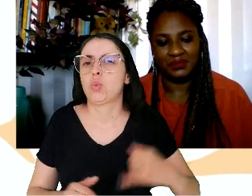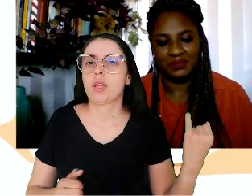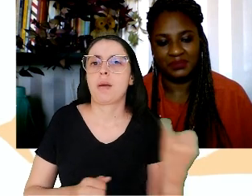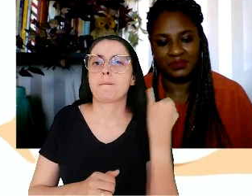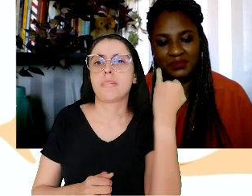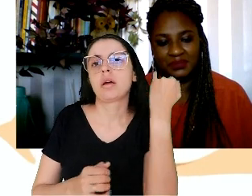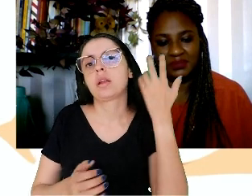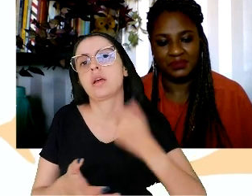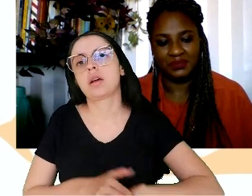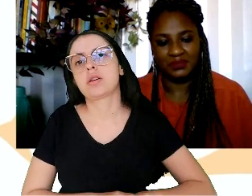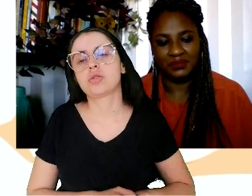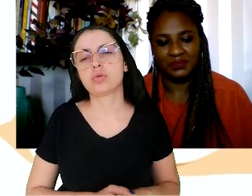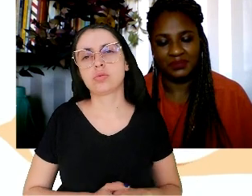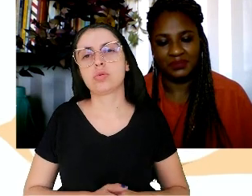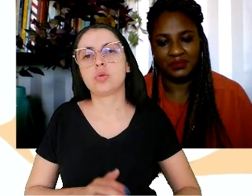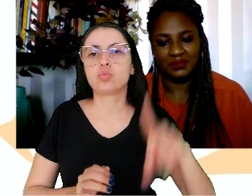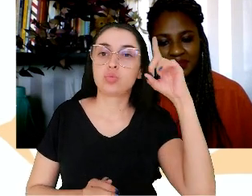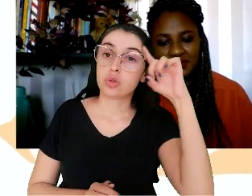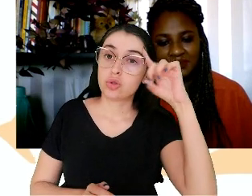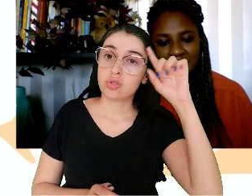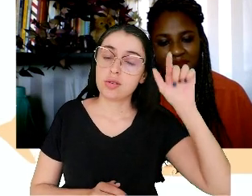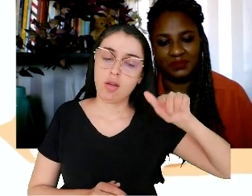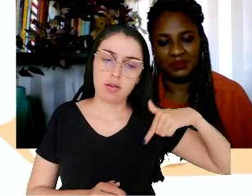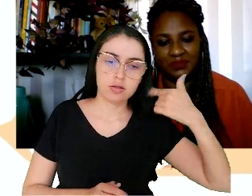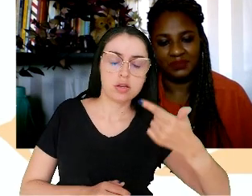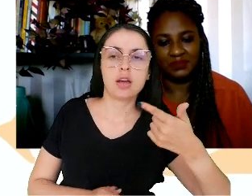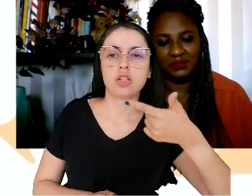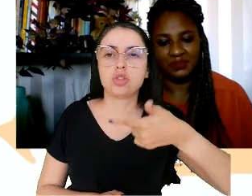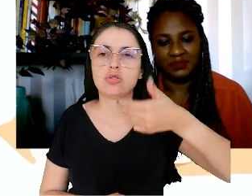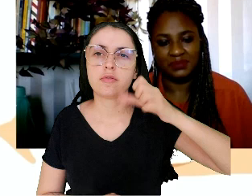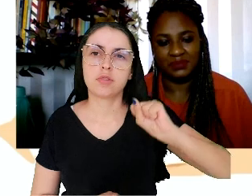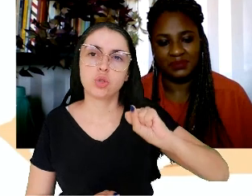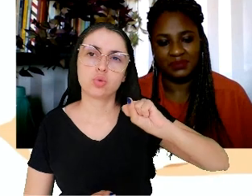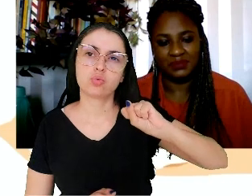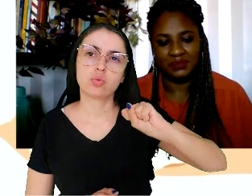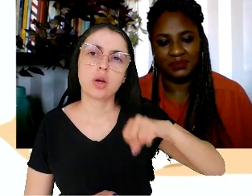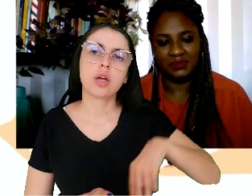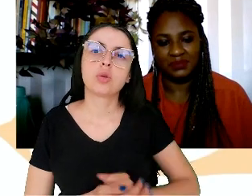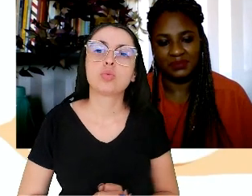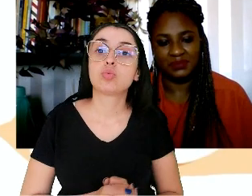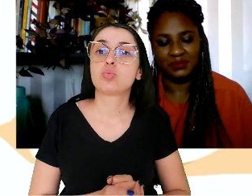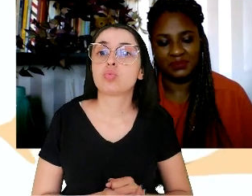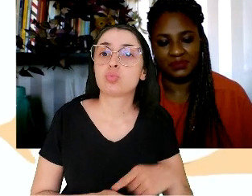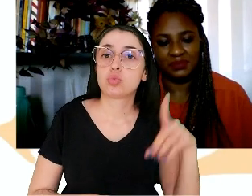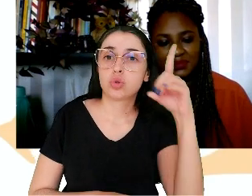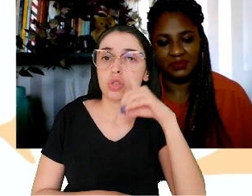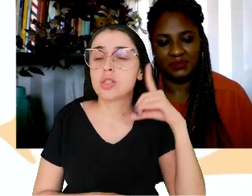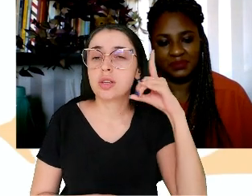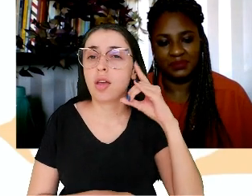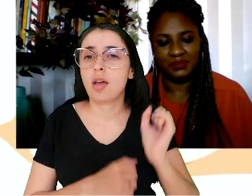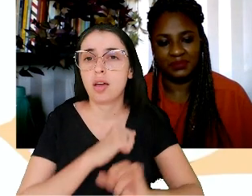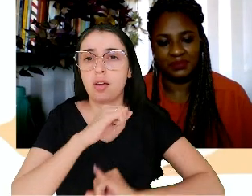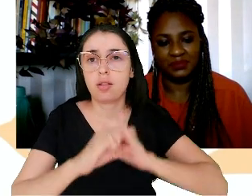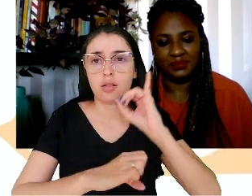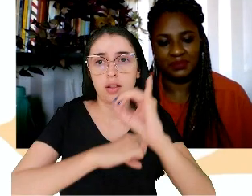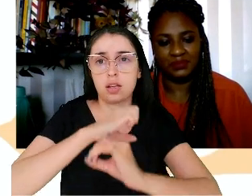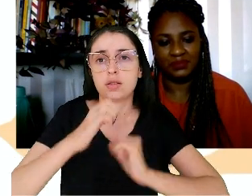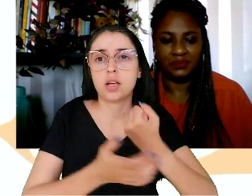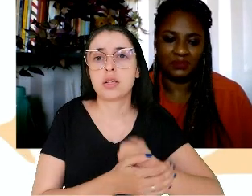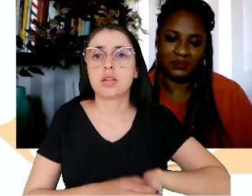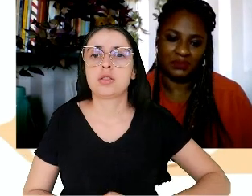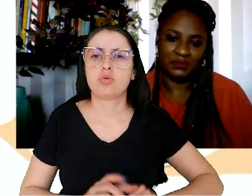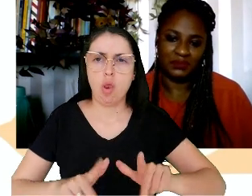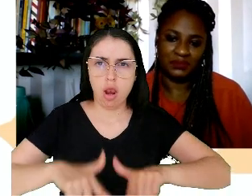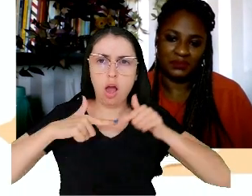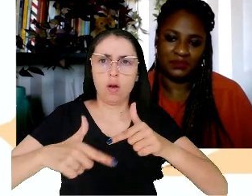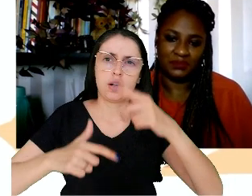um evento que celebra o dia de amanhã, 28, que é o Dia Internacional da Luta da Saúde